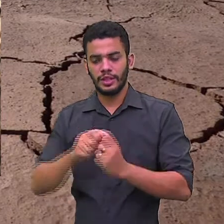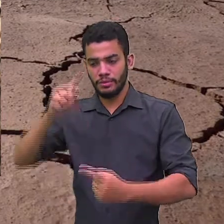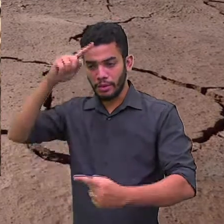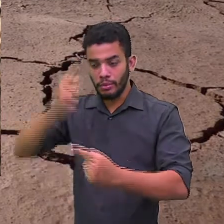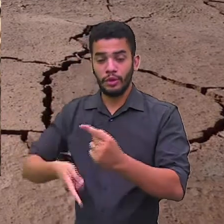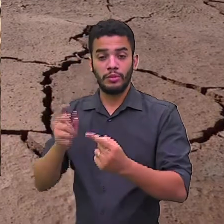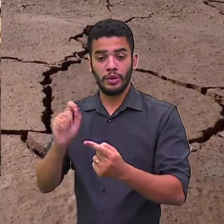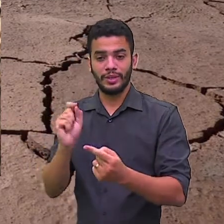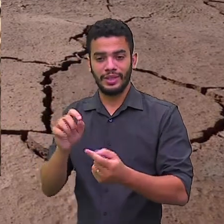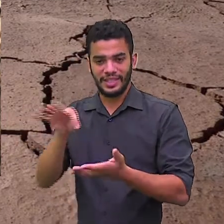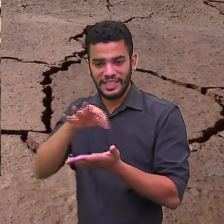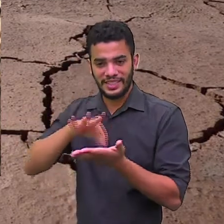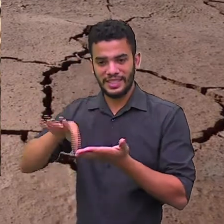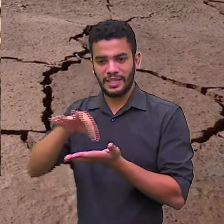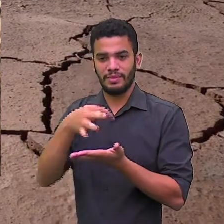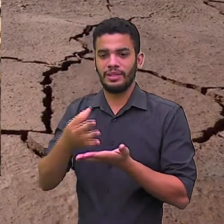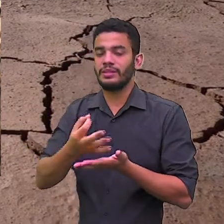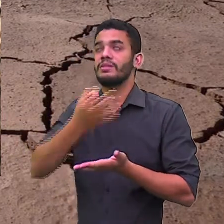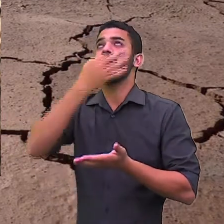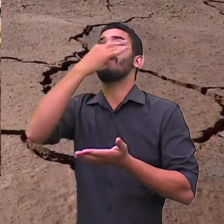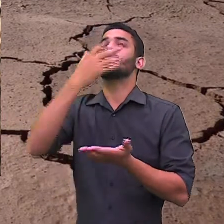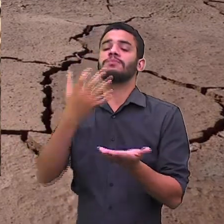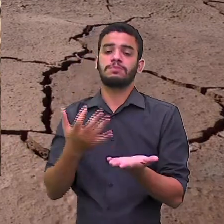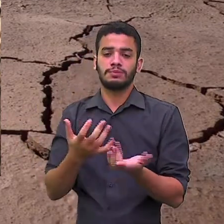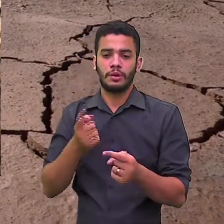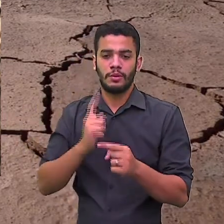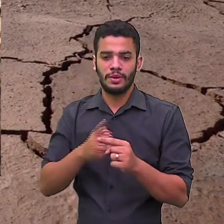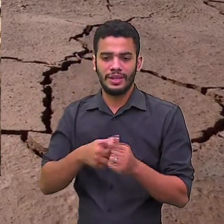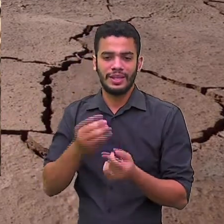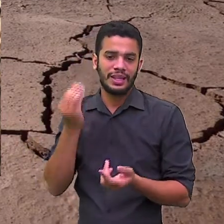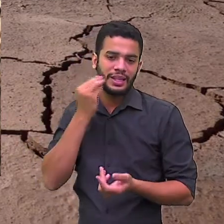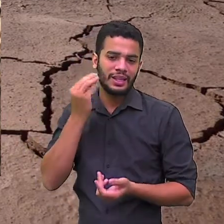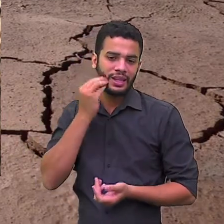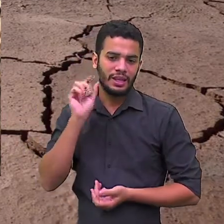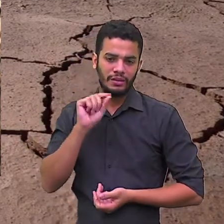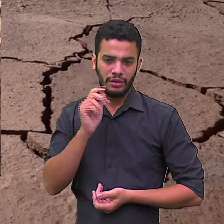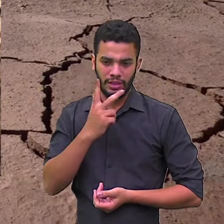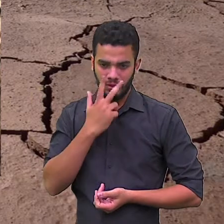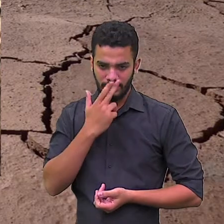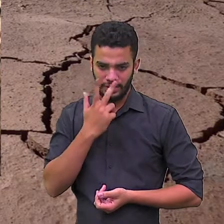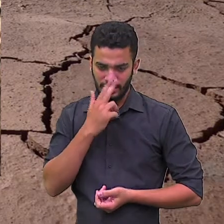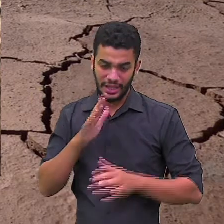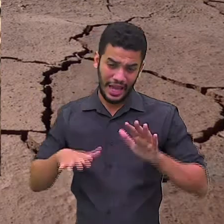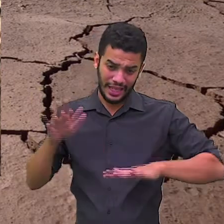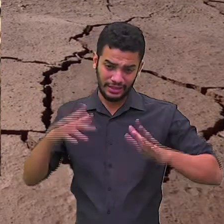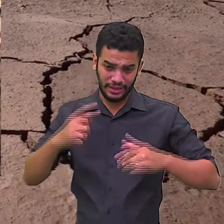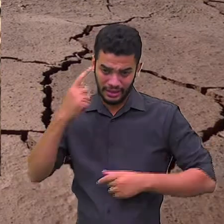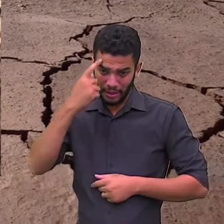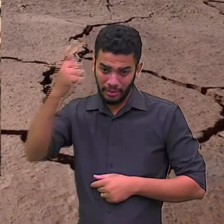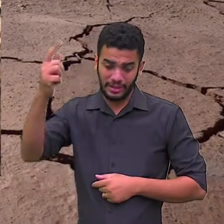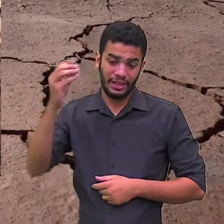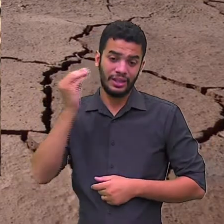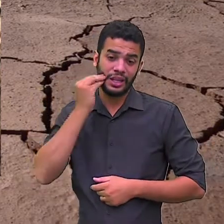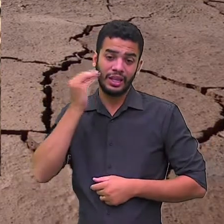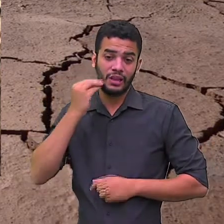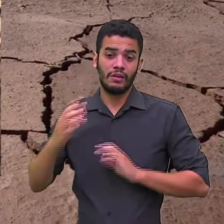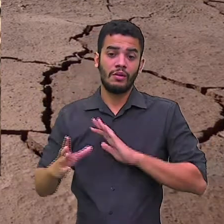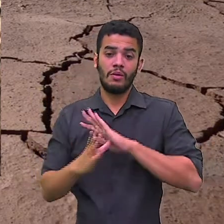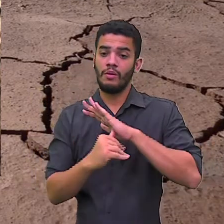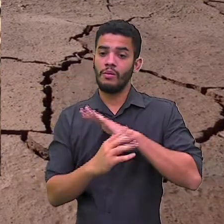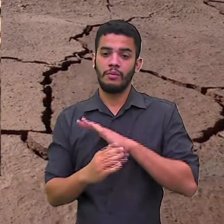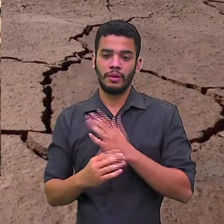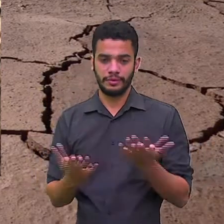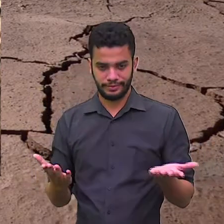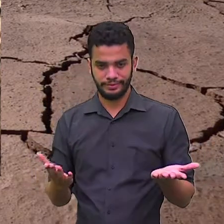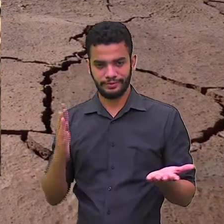aqui nas regiões mineradoras, né, das Minas Gerais. São essas máscaras aqui, ó,